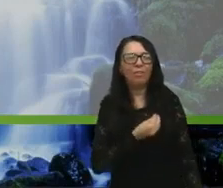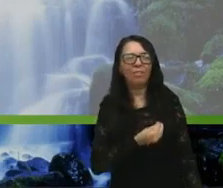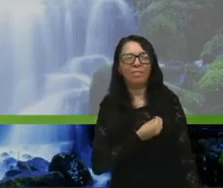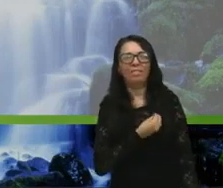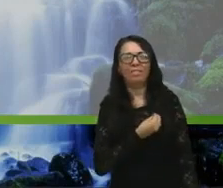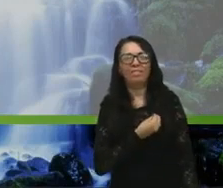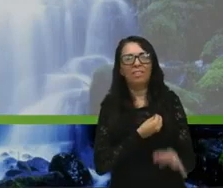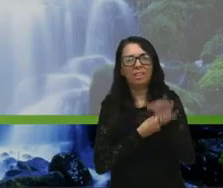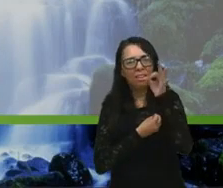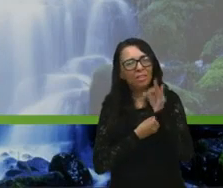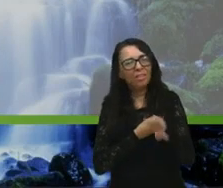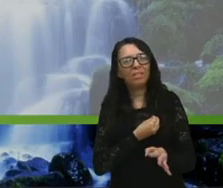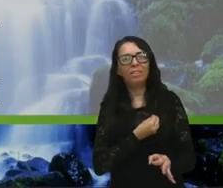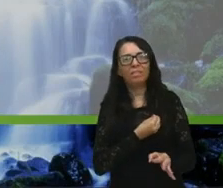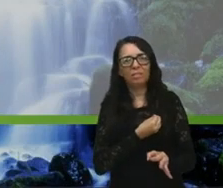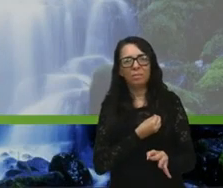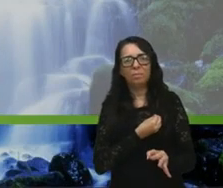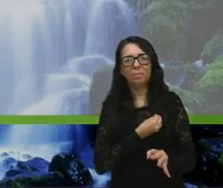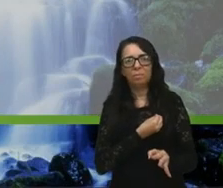perceba